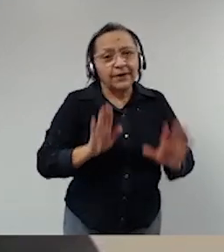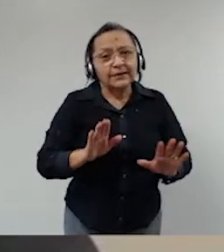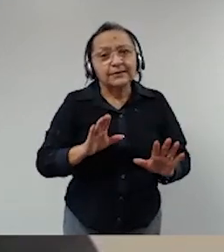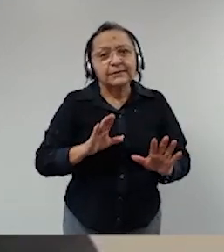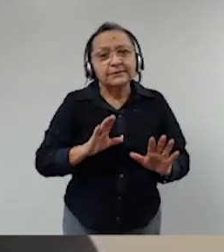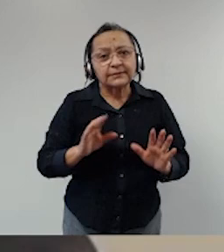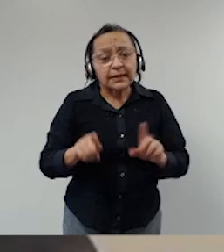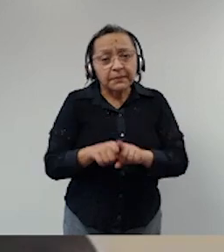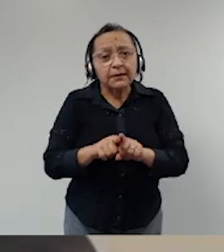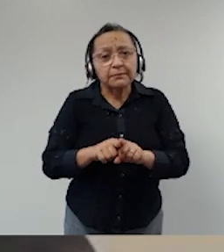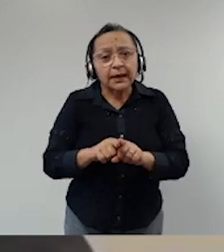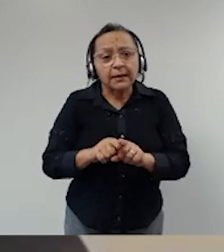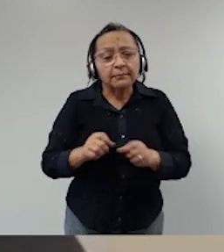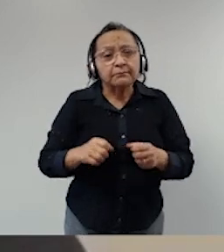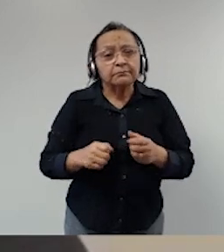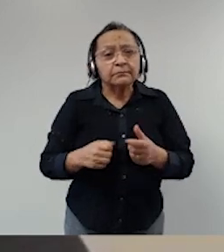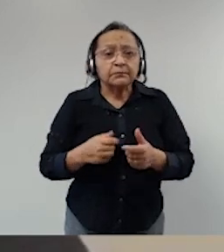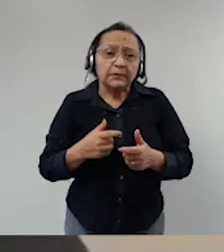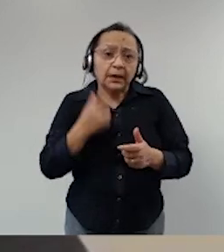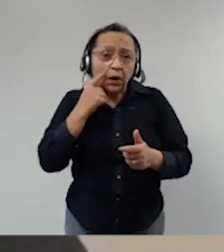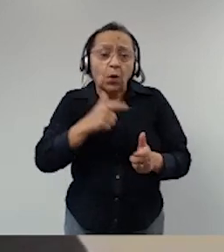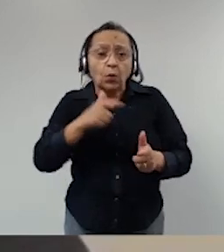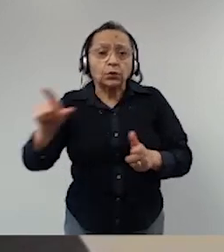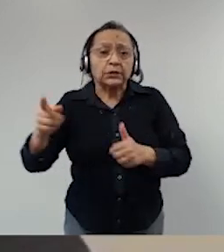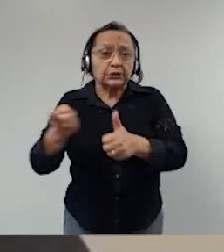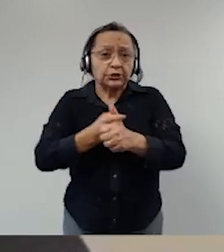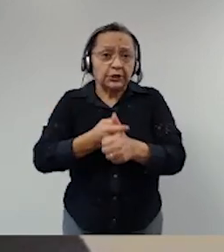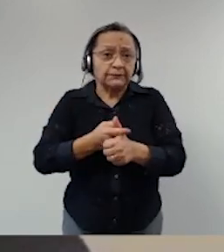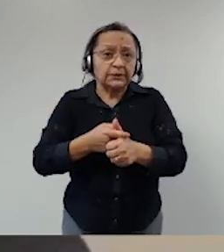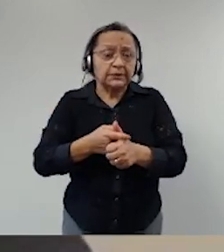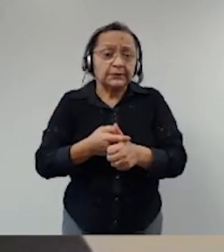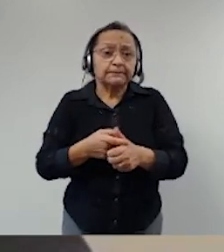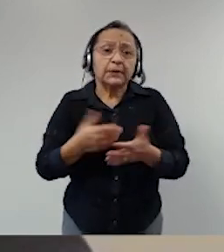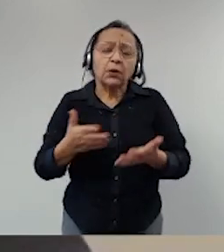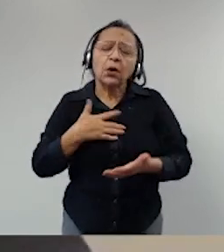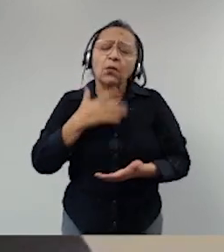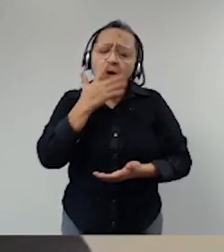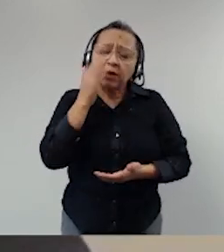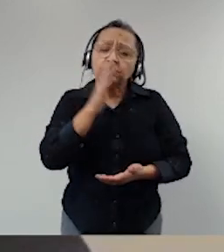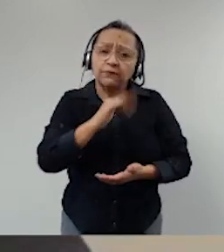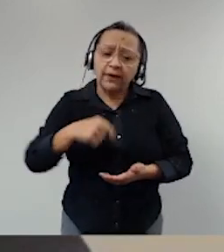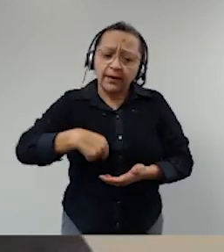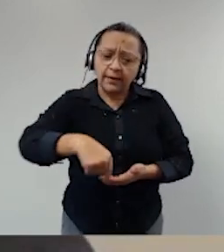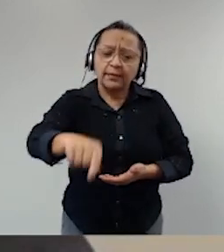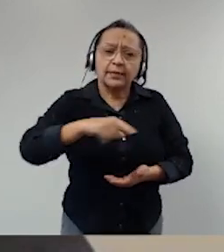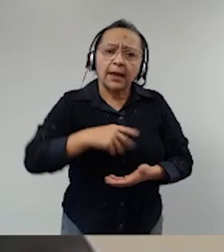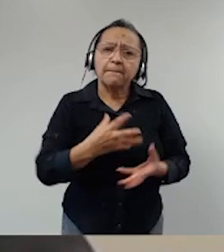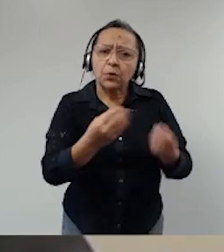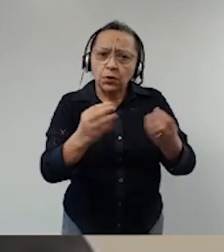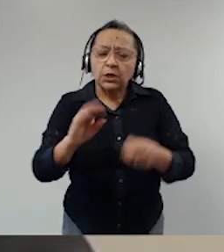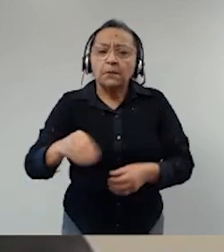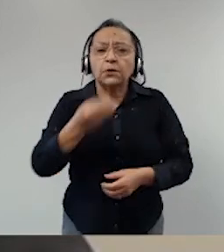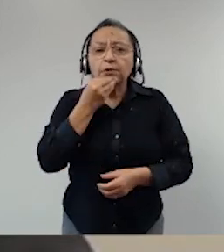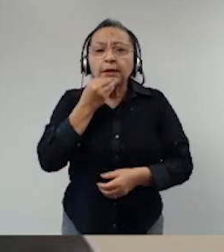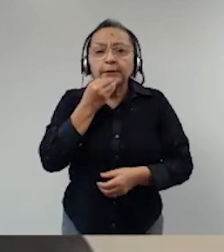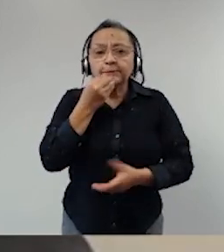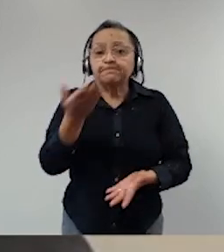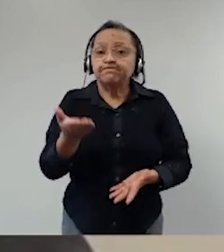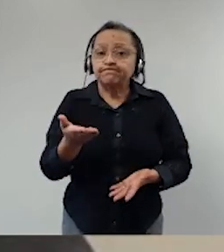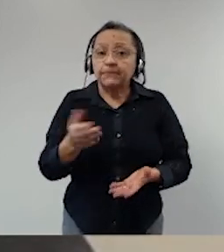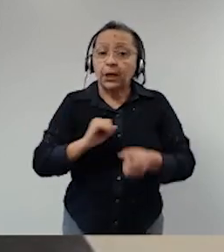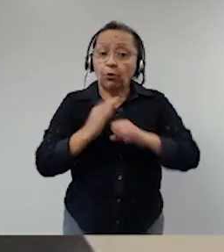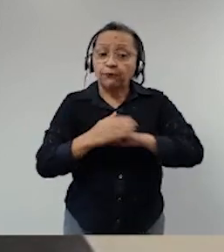tipos de dívida também, não só dívida da União Europeia. Portanto, eu acho que vai haver bastantes oportunidades. Acho que no pós-Covid